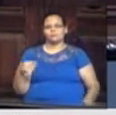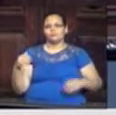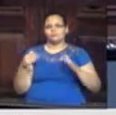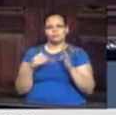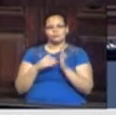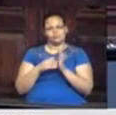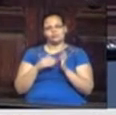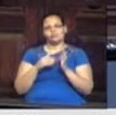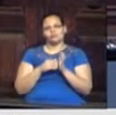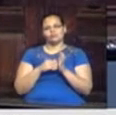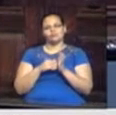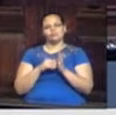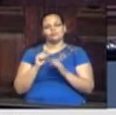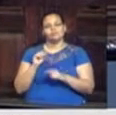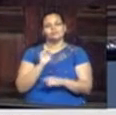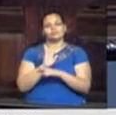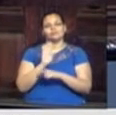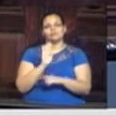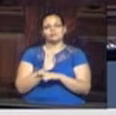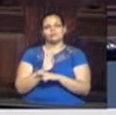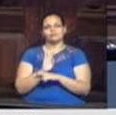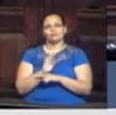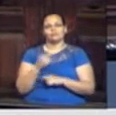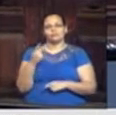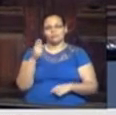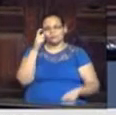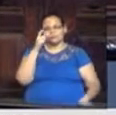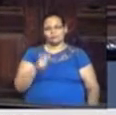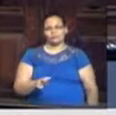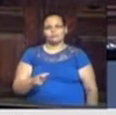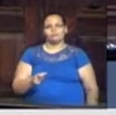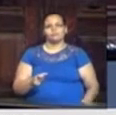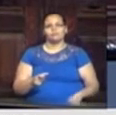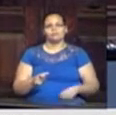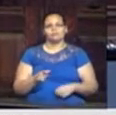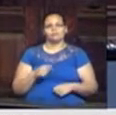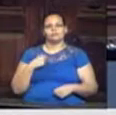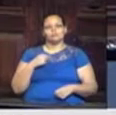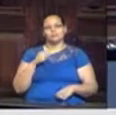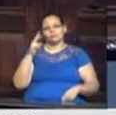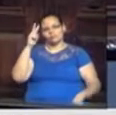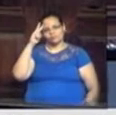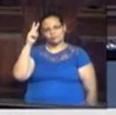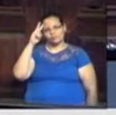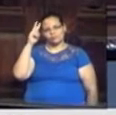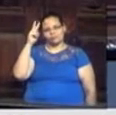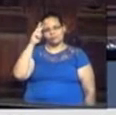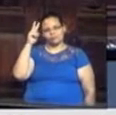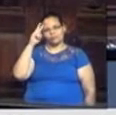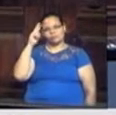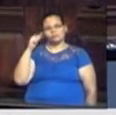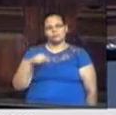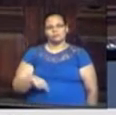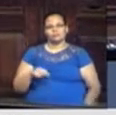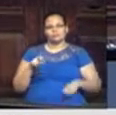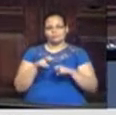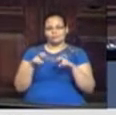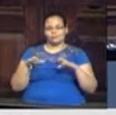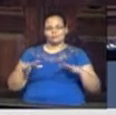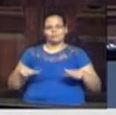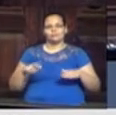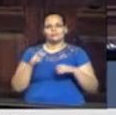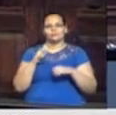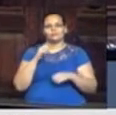última barreira na defesa dos seus interesses. Nessa segunda-feira, aqui no plenário da